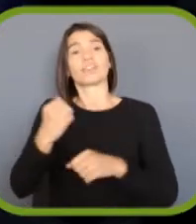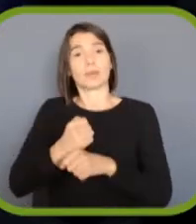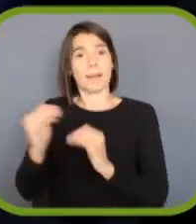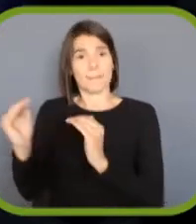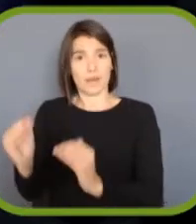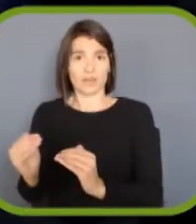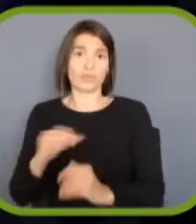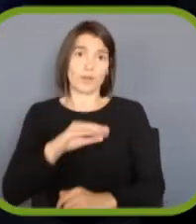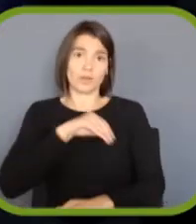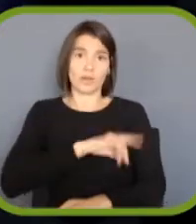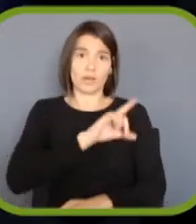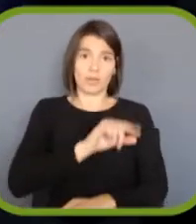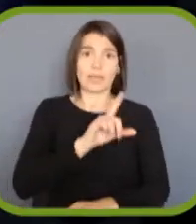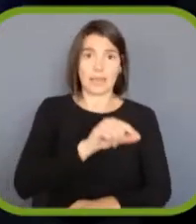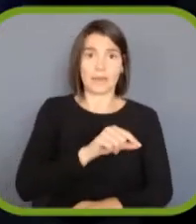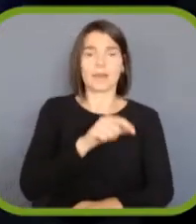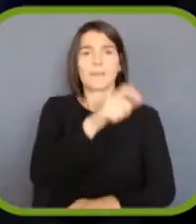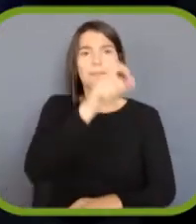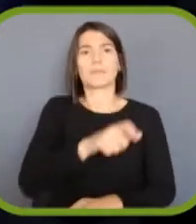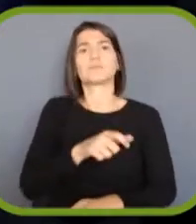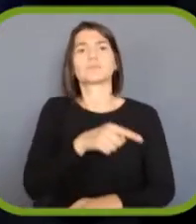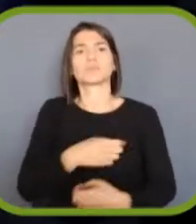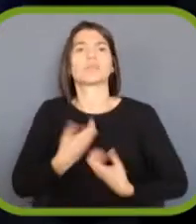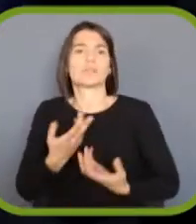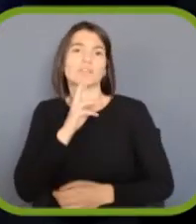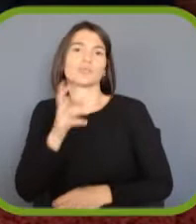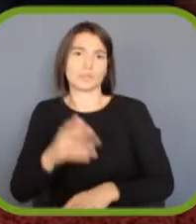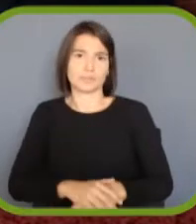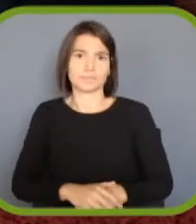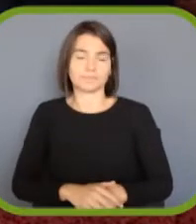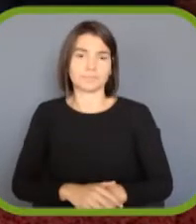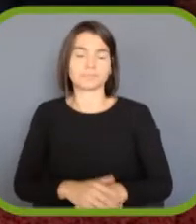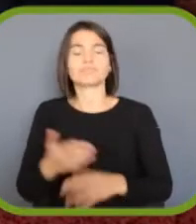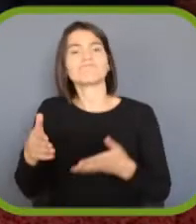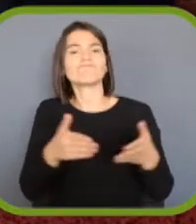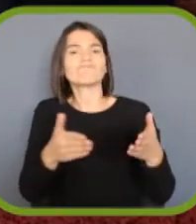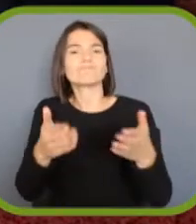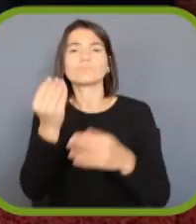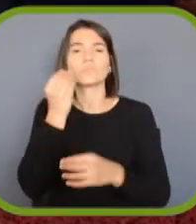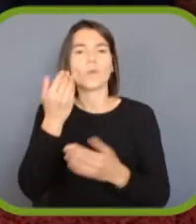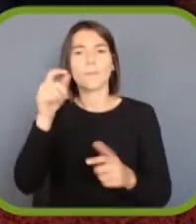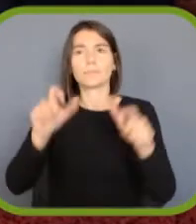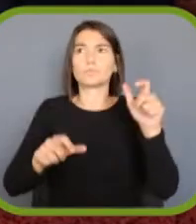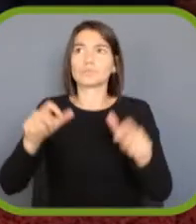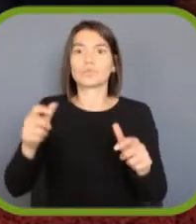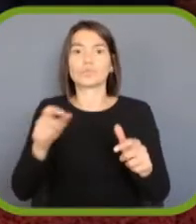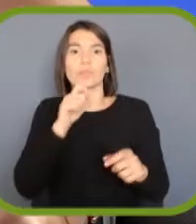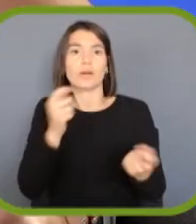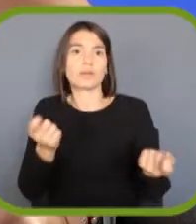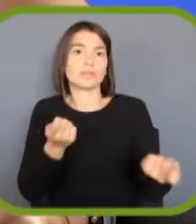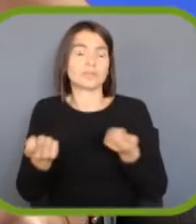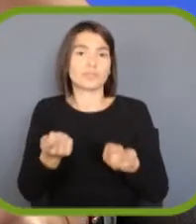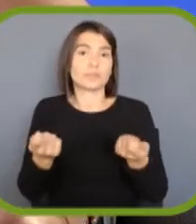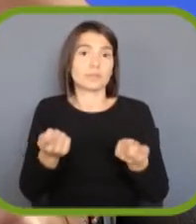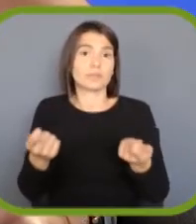o número de dias de trabalho. Qual vai ser a reação da pessoa? Que estratégias é que podem existir para as pessoas